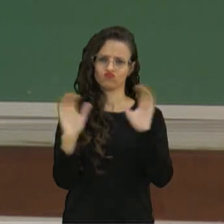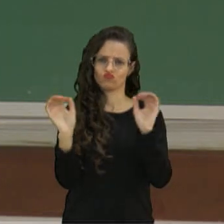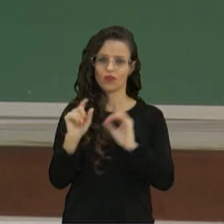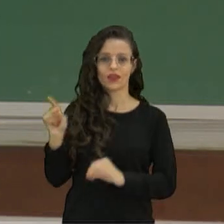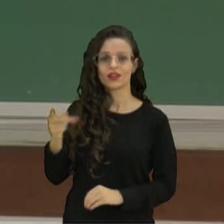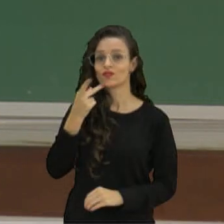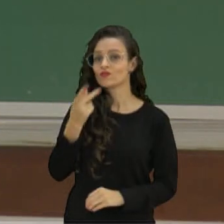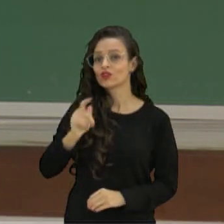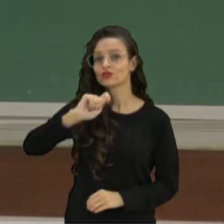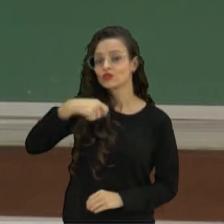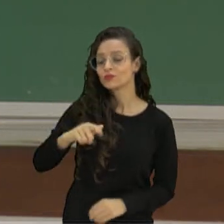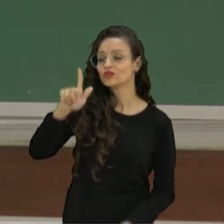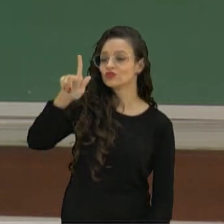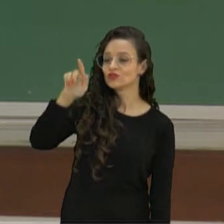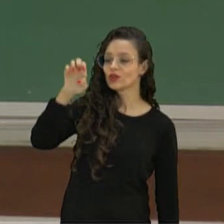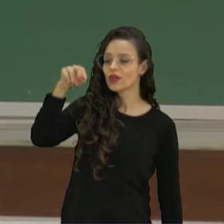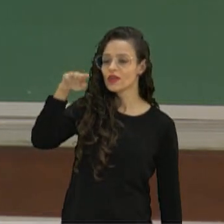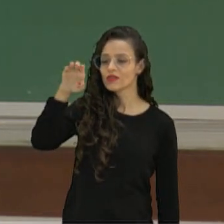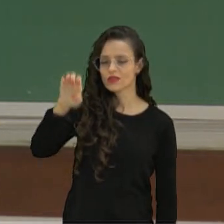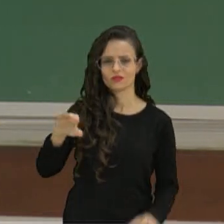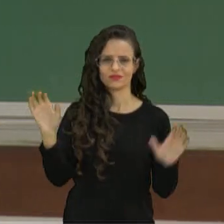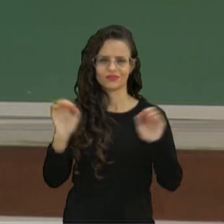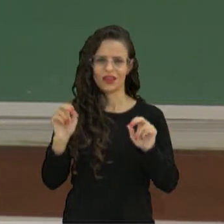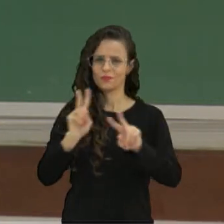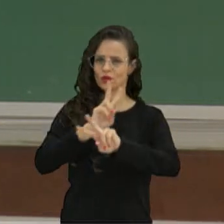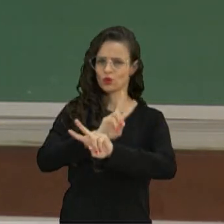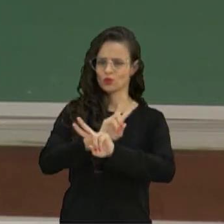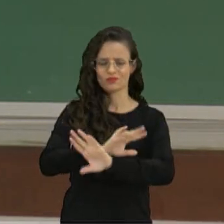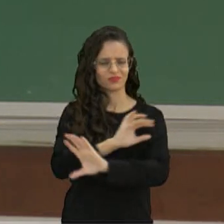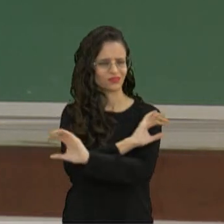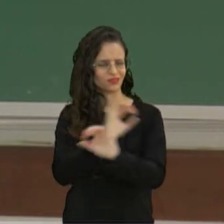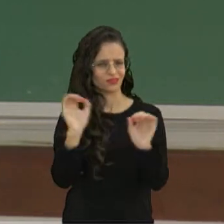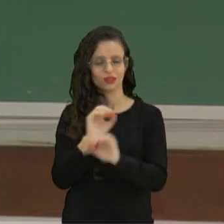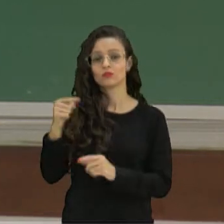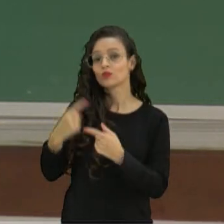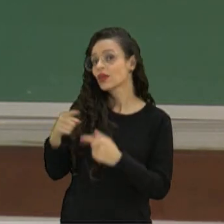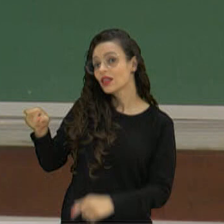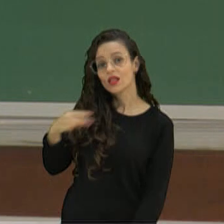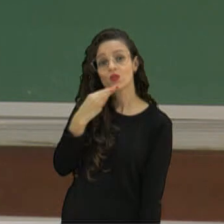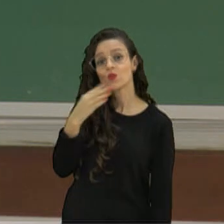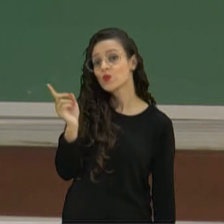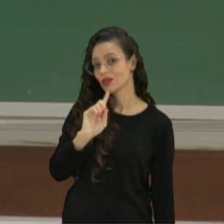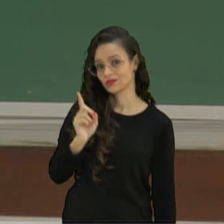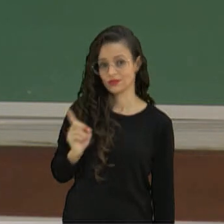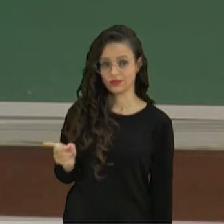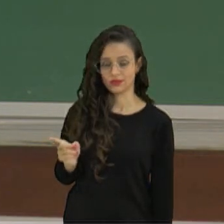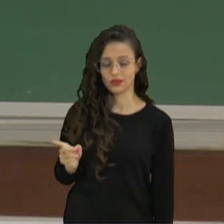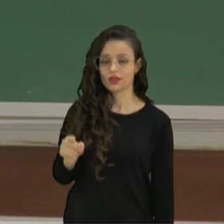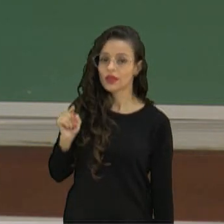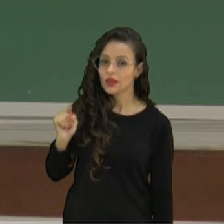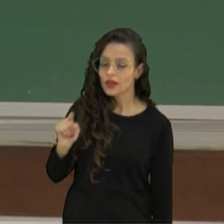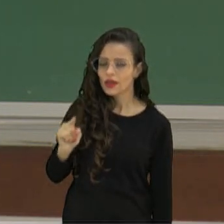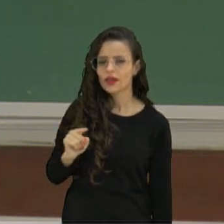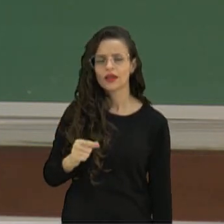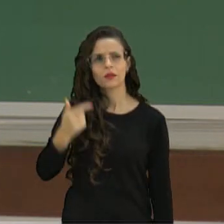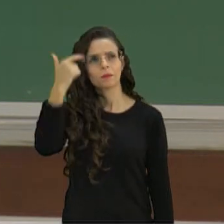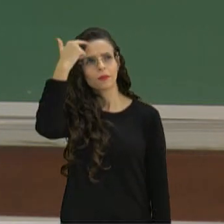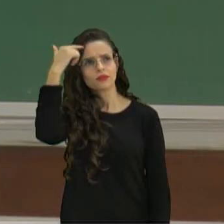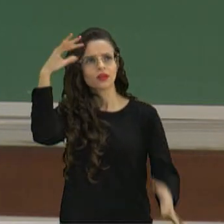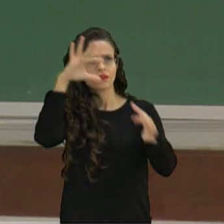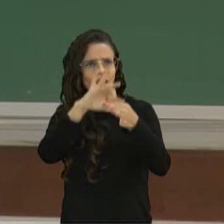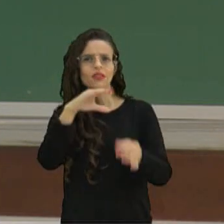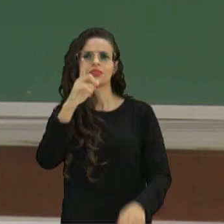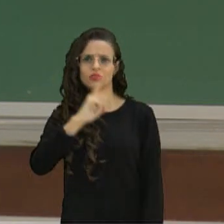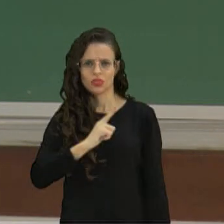sobre genes. O Mendel não falou sobre cromossomo, porque ele não conhecia essas unidades. Ele deduzia que